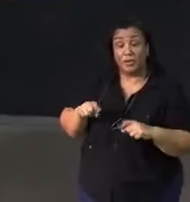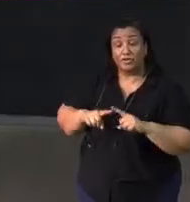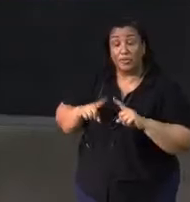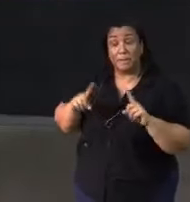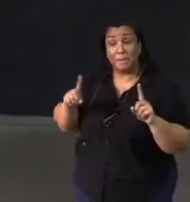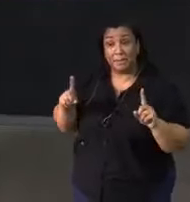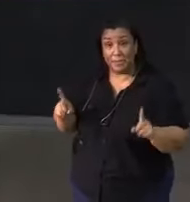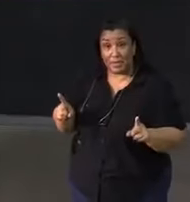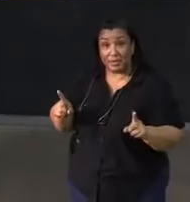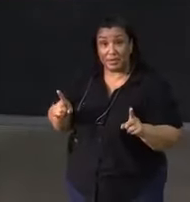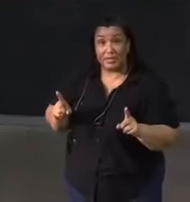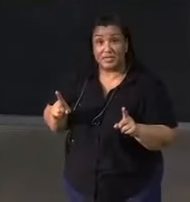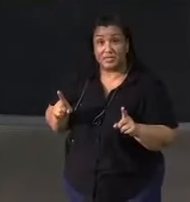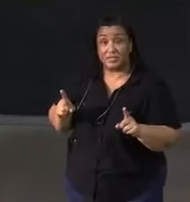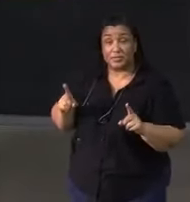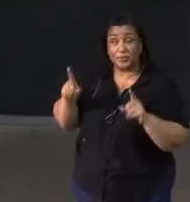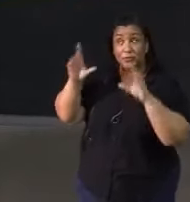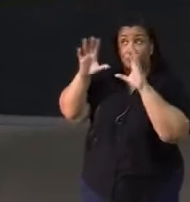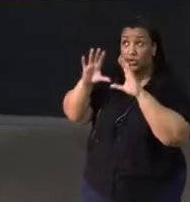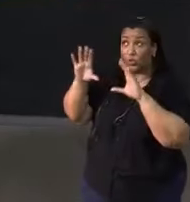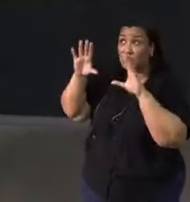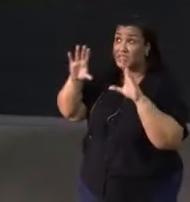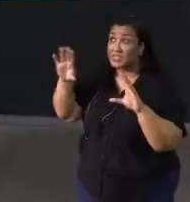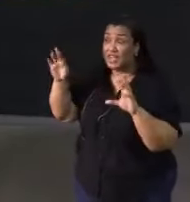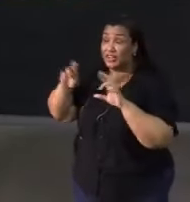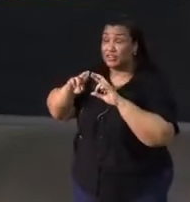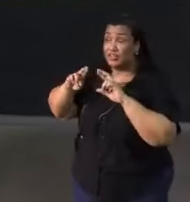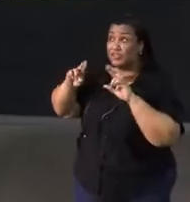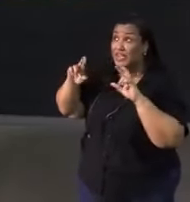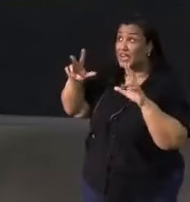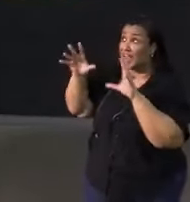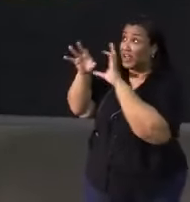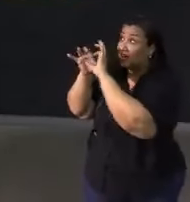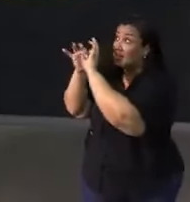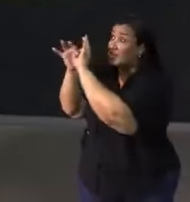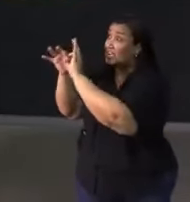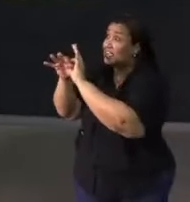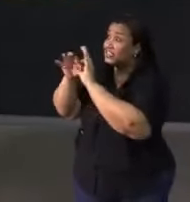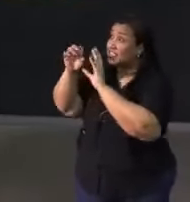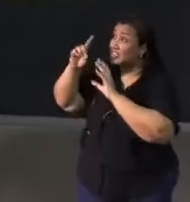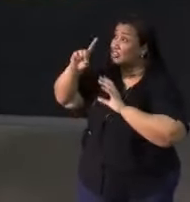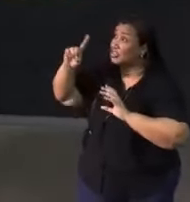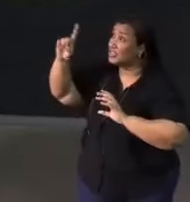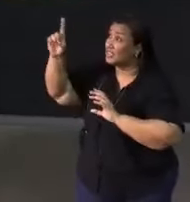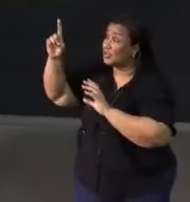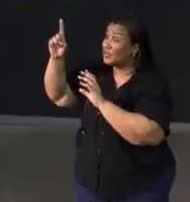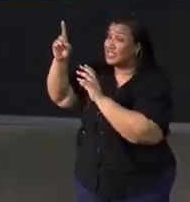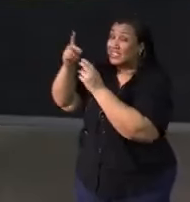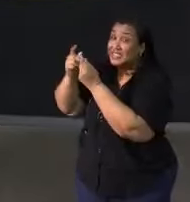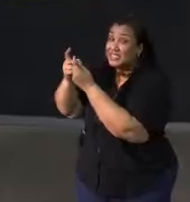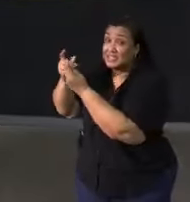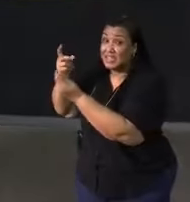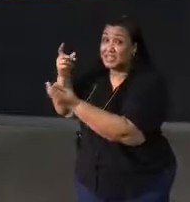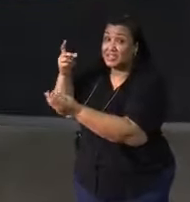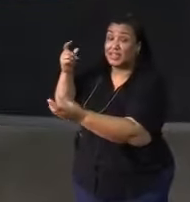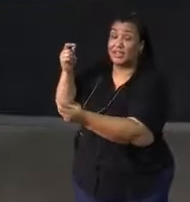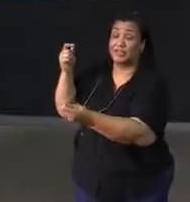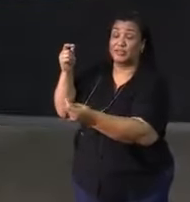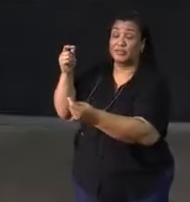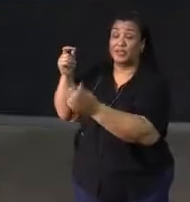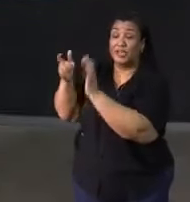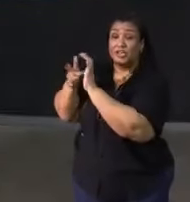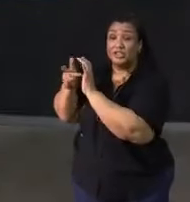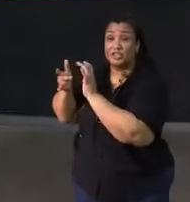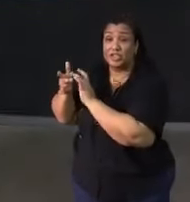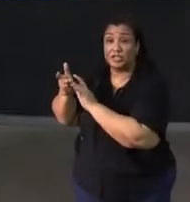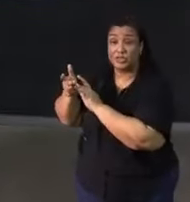dos céus. Porque a aliança de Deus é inquebrável, você está comigo? Jesus morreu na cruz do Calvário e verteu